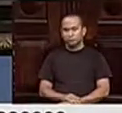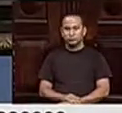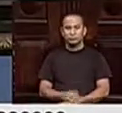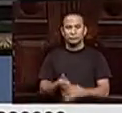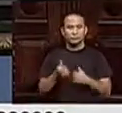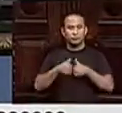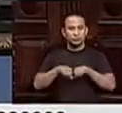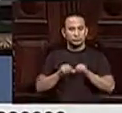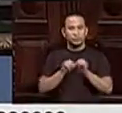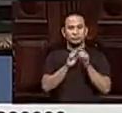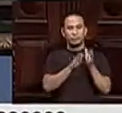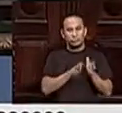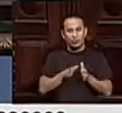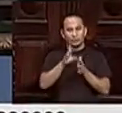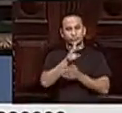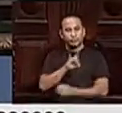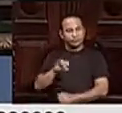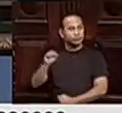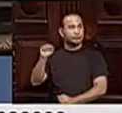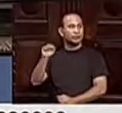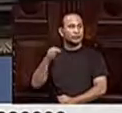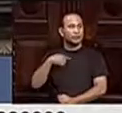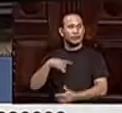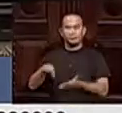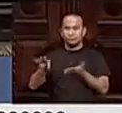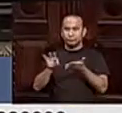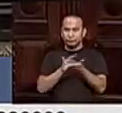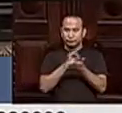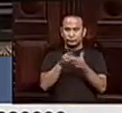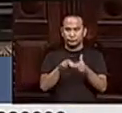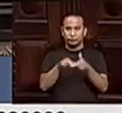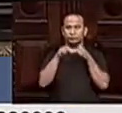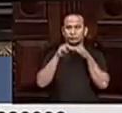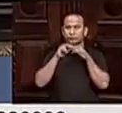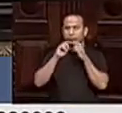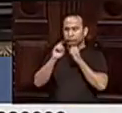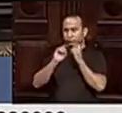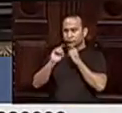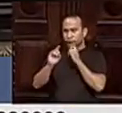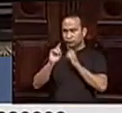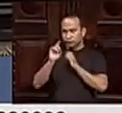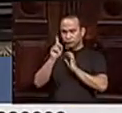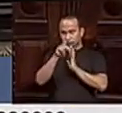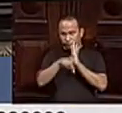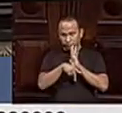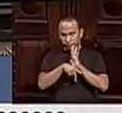estamos ainda na ordem do dia e eu me inscrevi para discutir o projeto